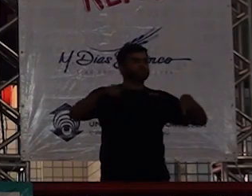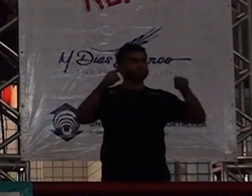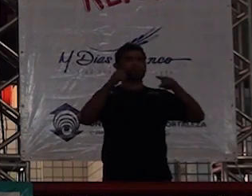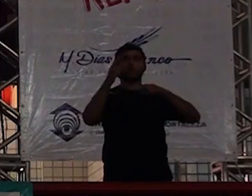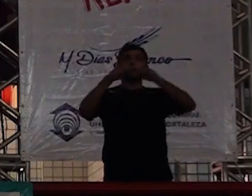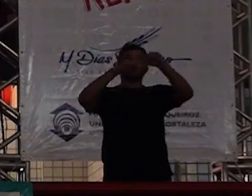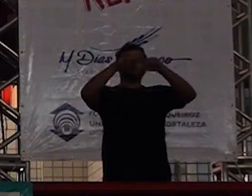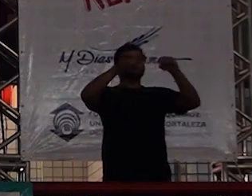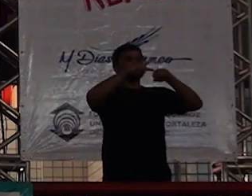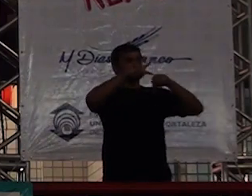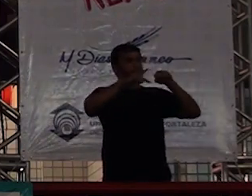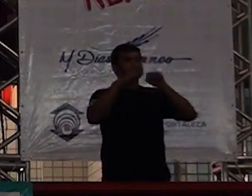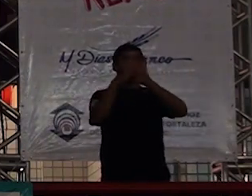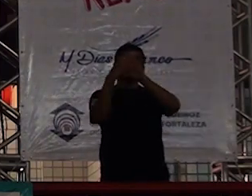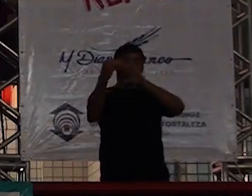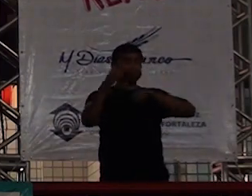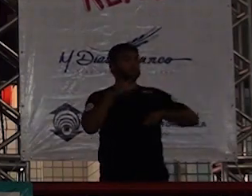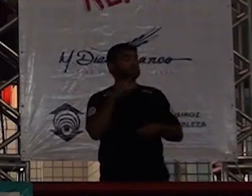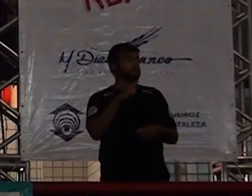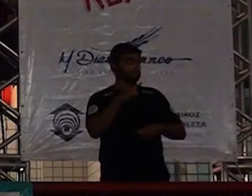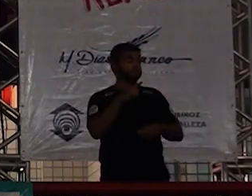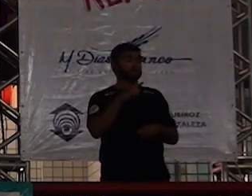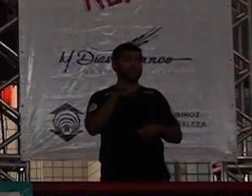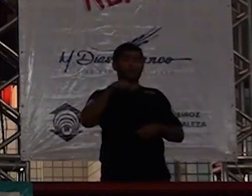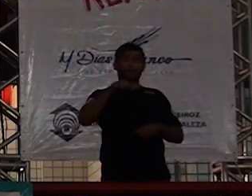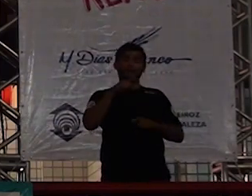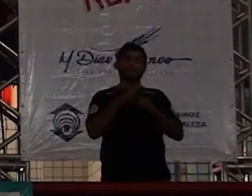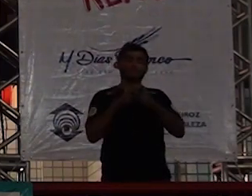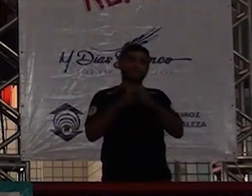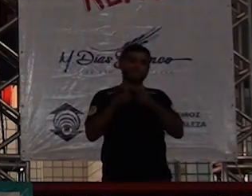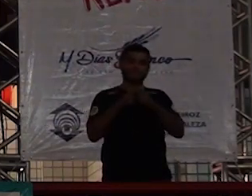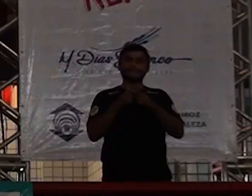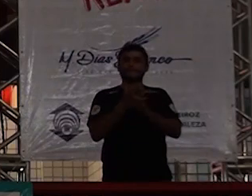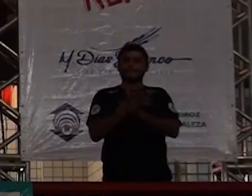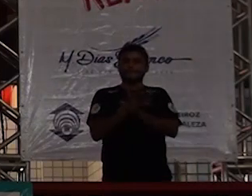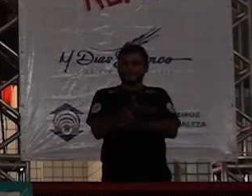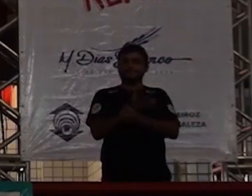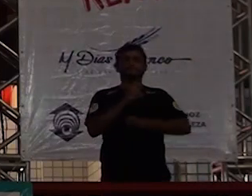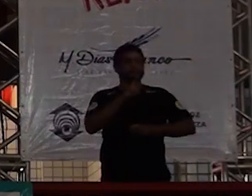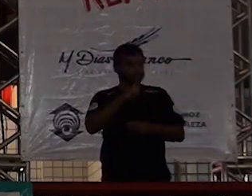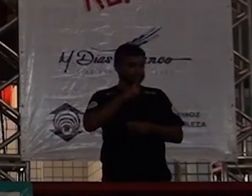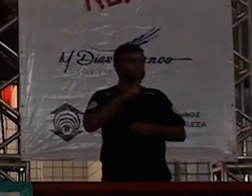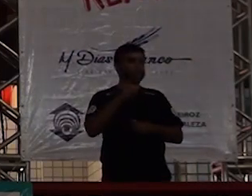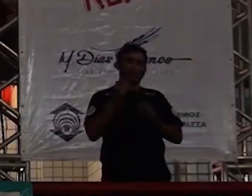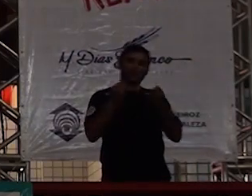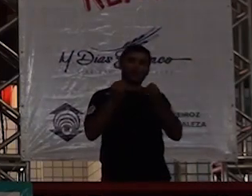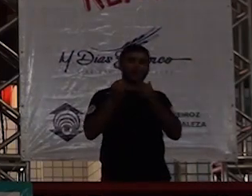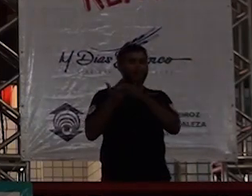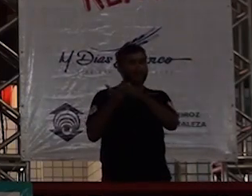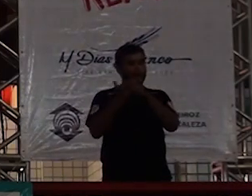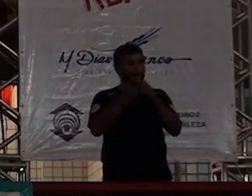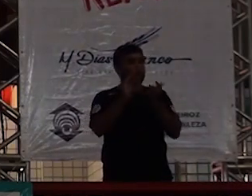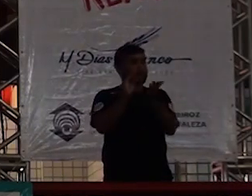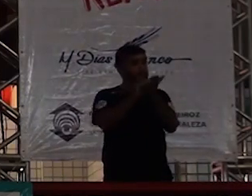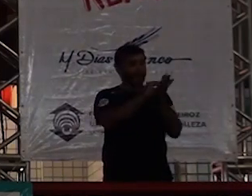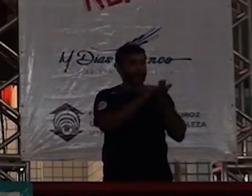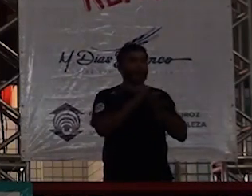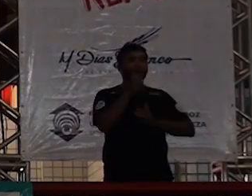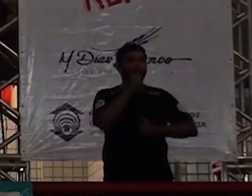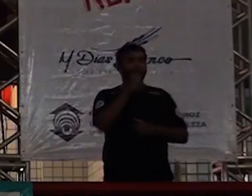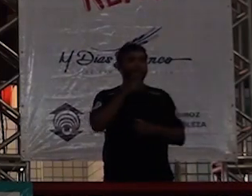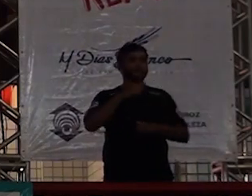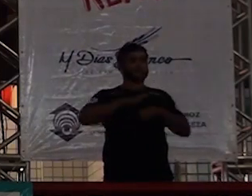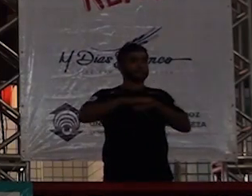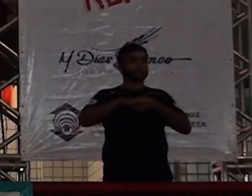outros países. Mesmo assim, o país enfrenta uma crise hídrica. O Fórum Mundial da Água é uma oportunidade